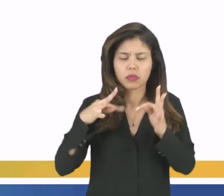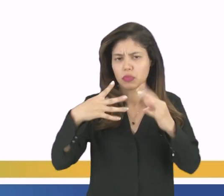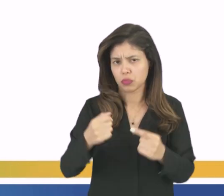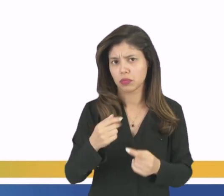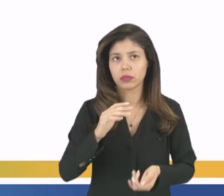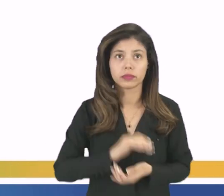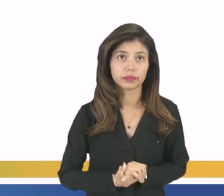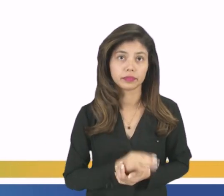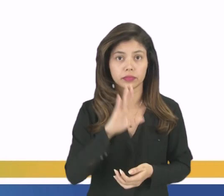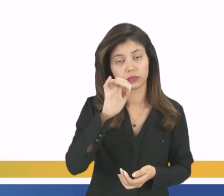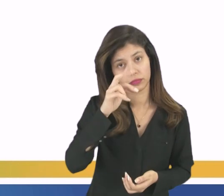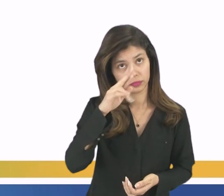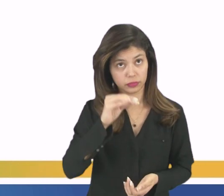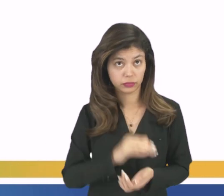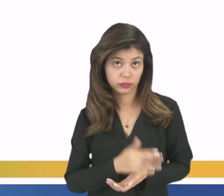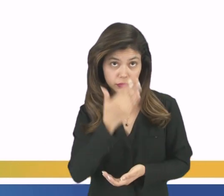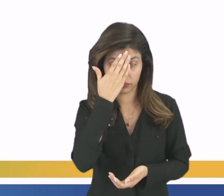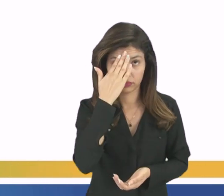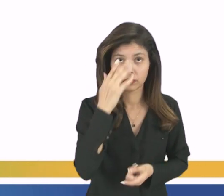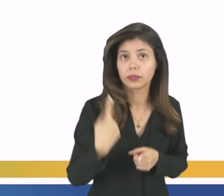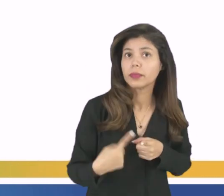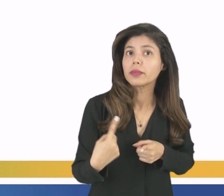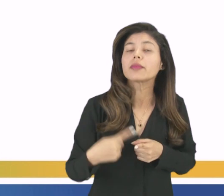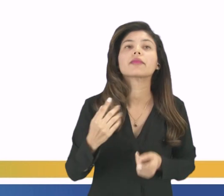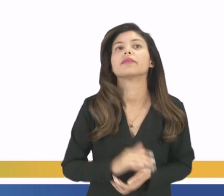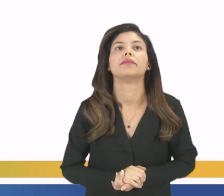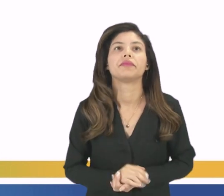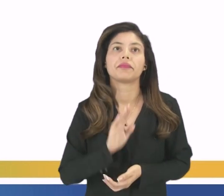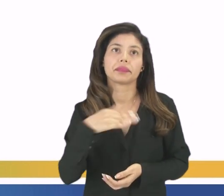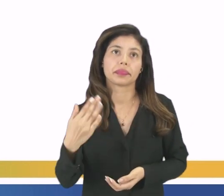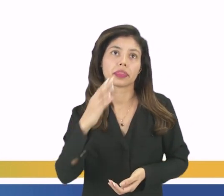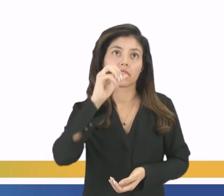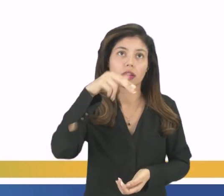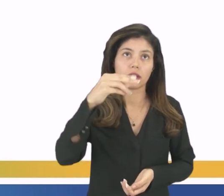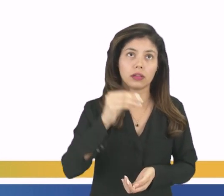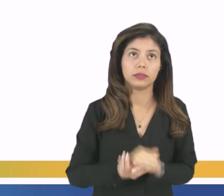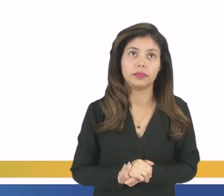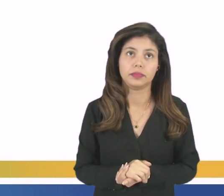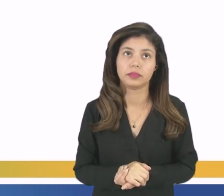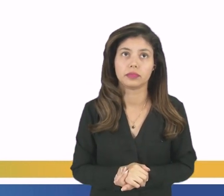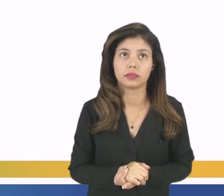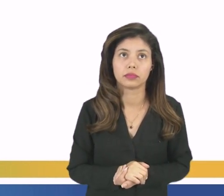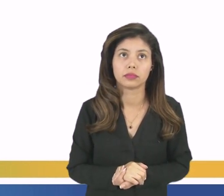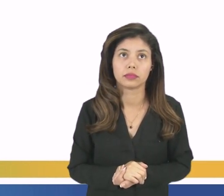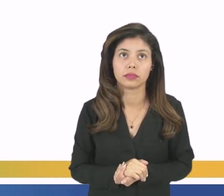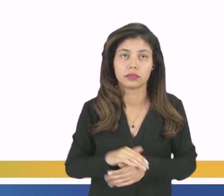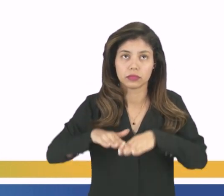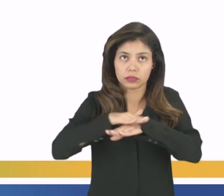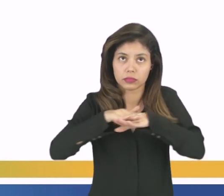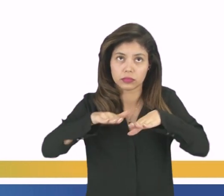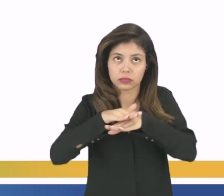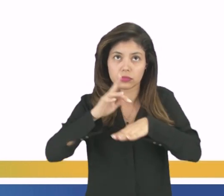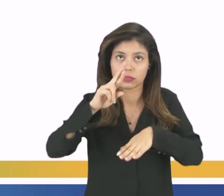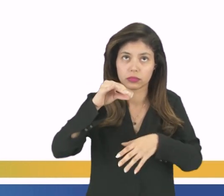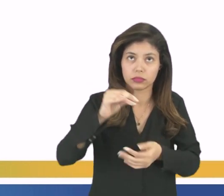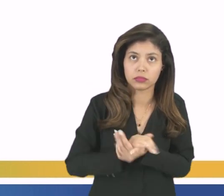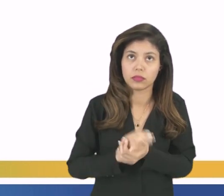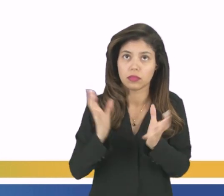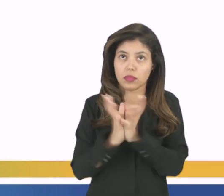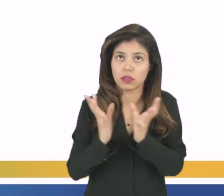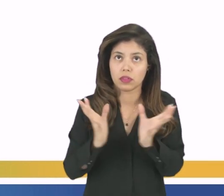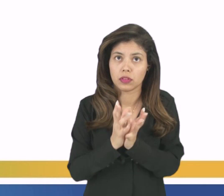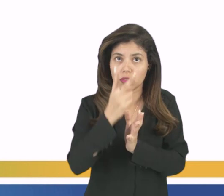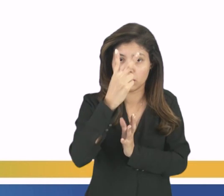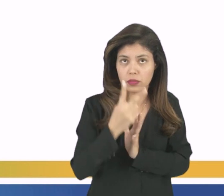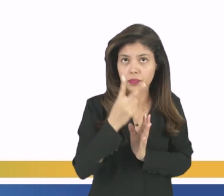aí considera uma esfera. Vamos entender o porquê? Componentes da esfera. Superfície esférica corresponde ao